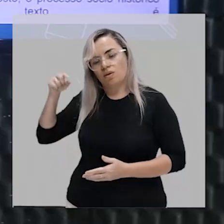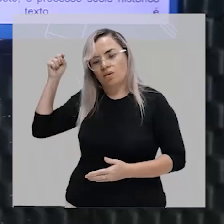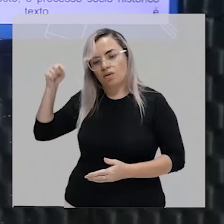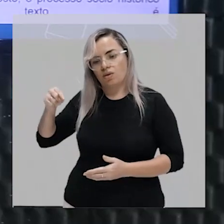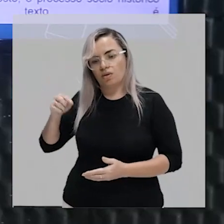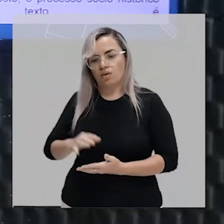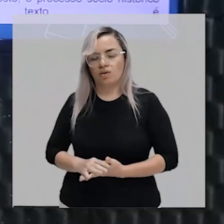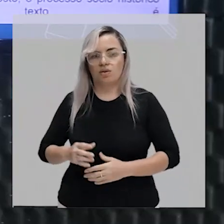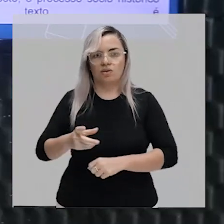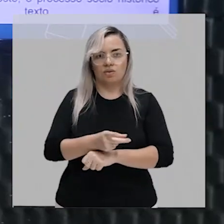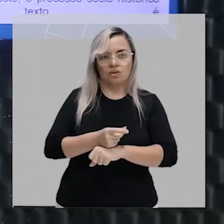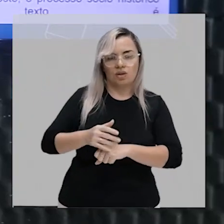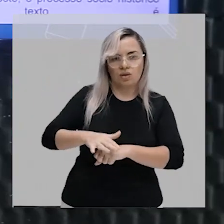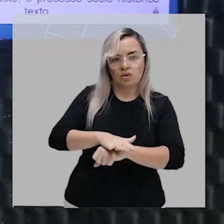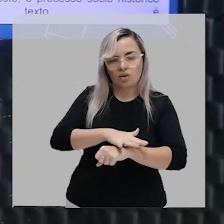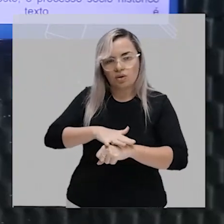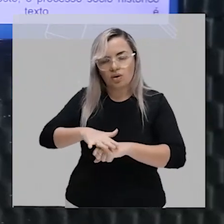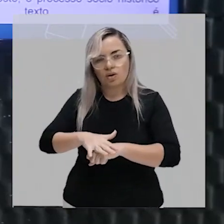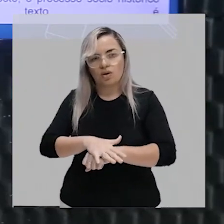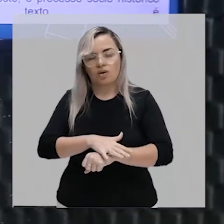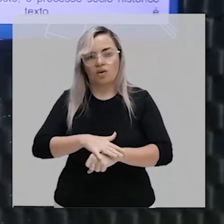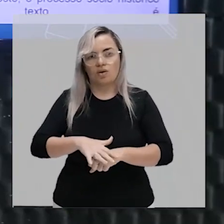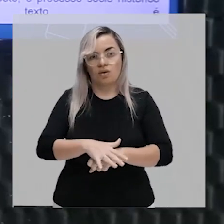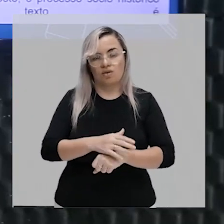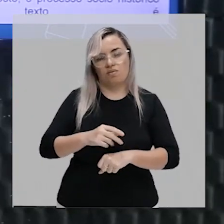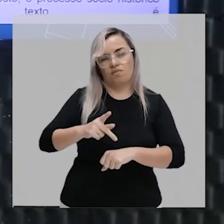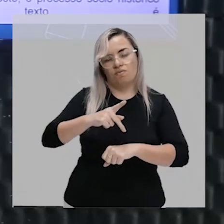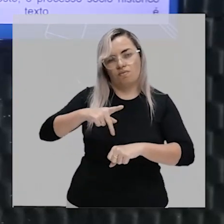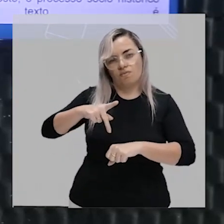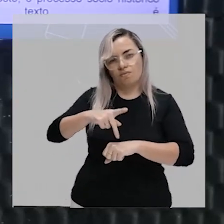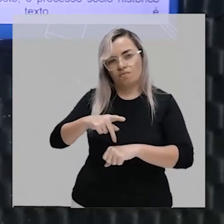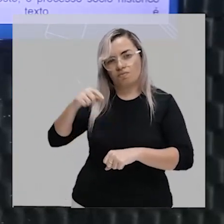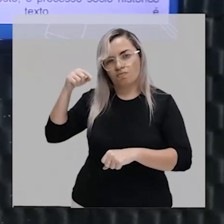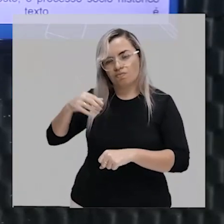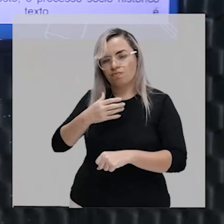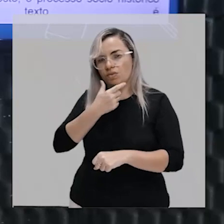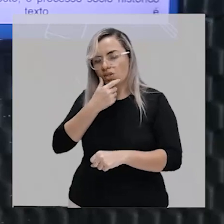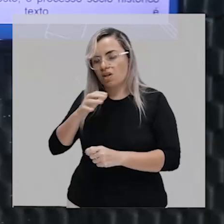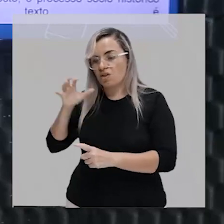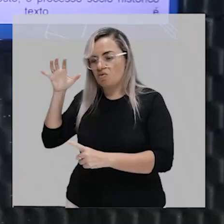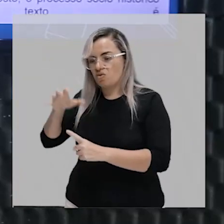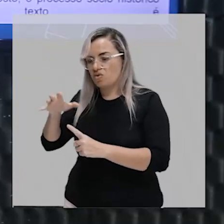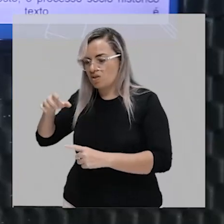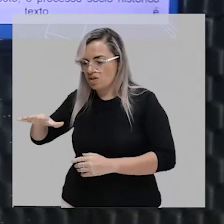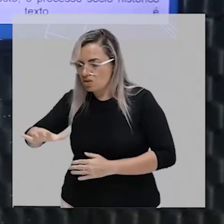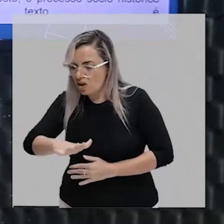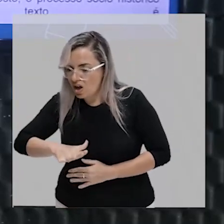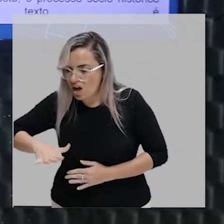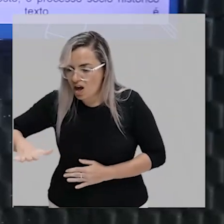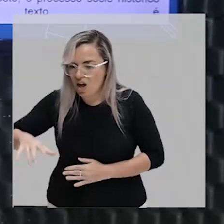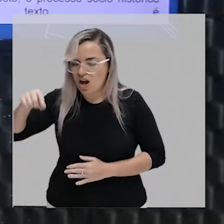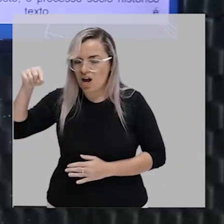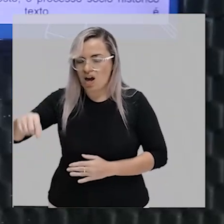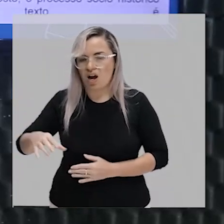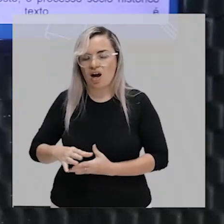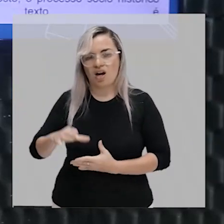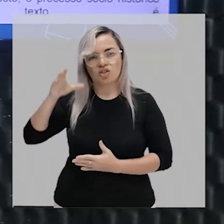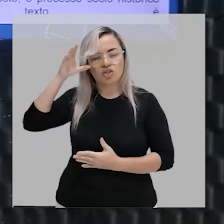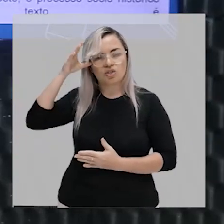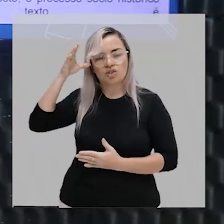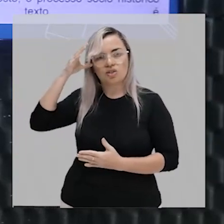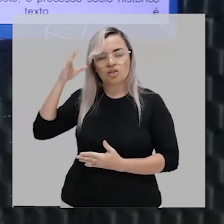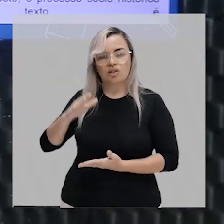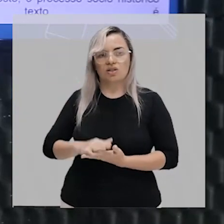neocolonialismo inglês, atuando na Índia e até mesmo dentro do território chinês. Do imperialismo da